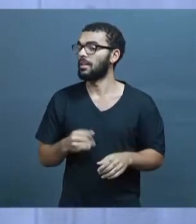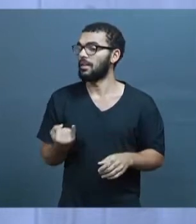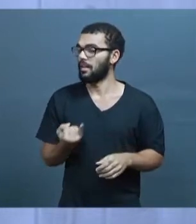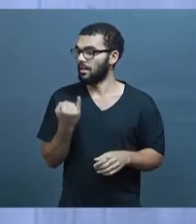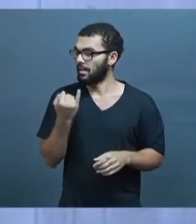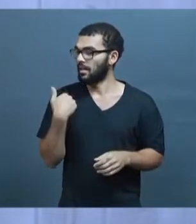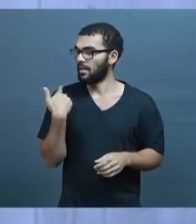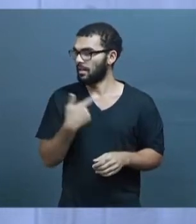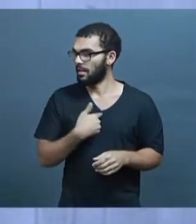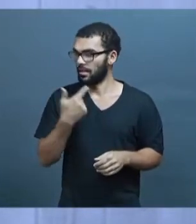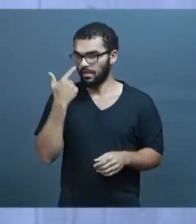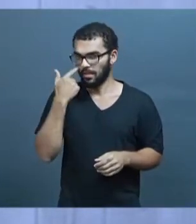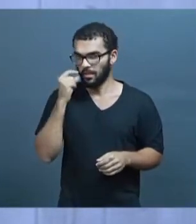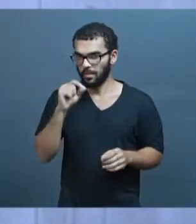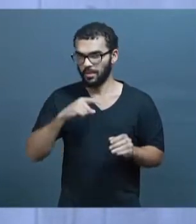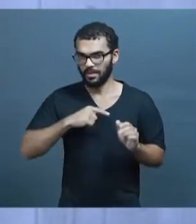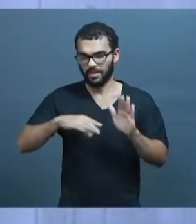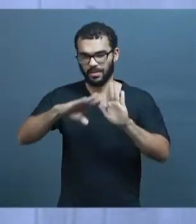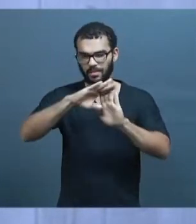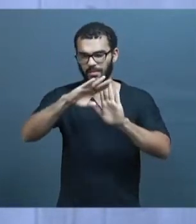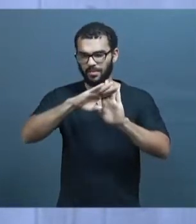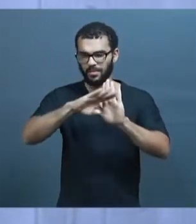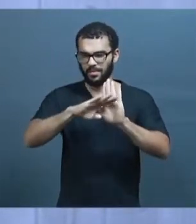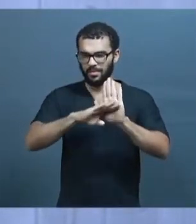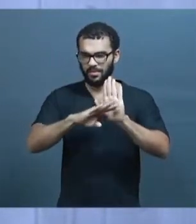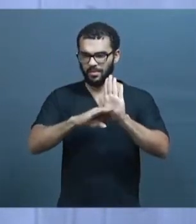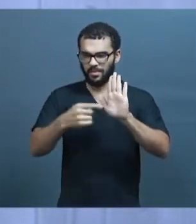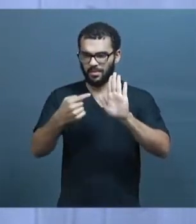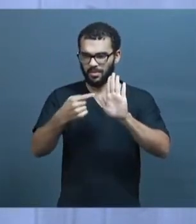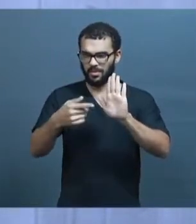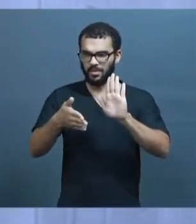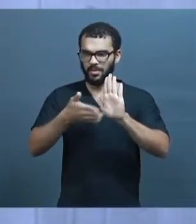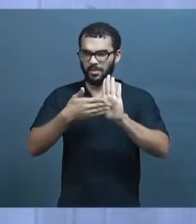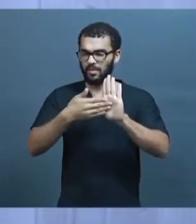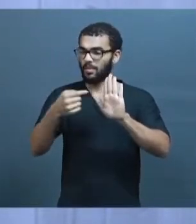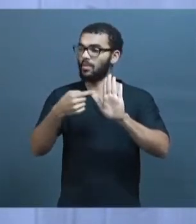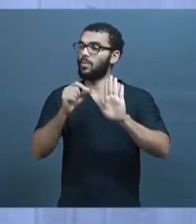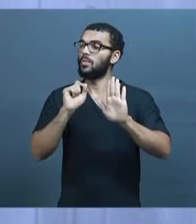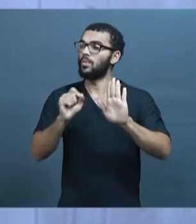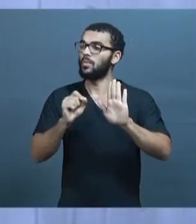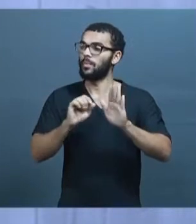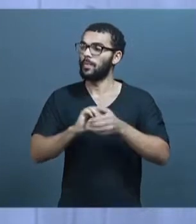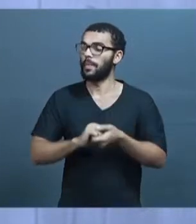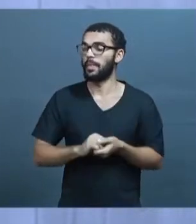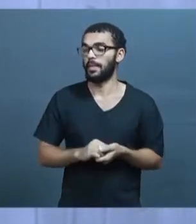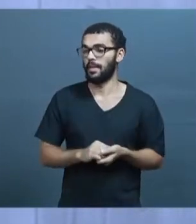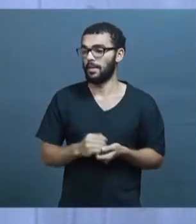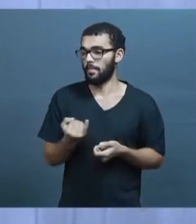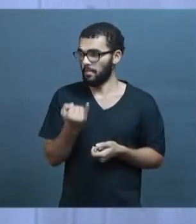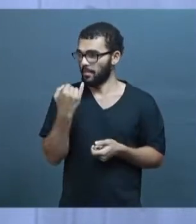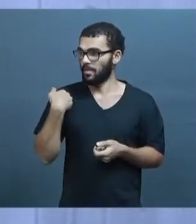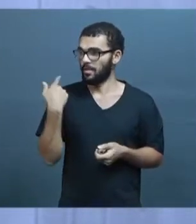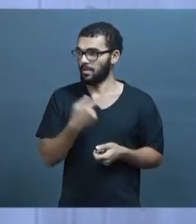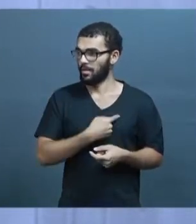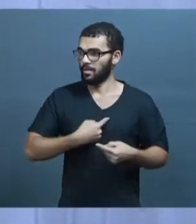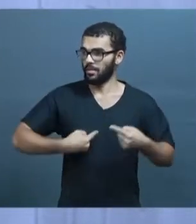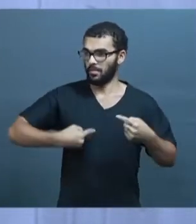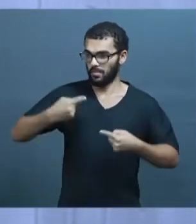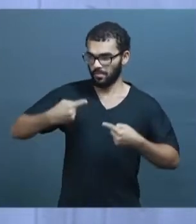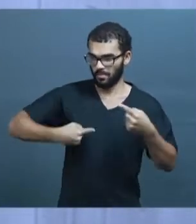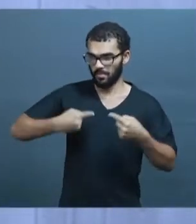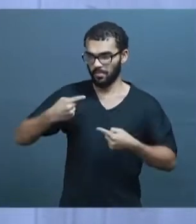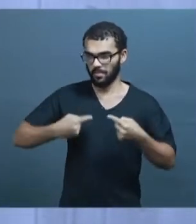na proposta apresentada pelo Executivo que vale a pena a gente mencionar e que é uma coisa que nas discussões acaba